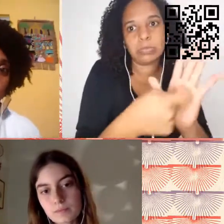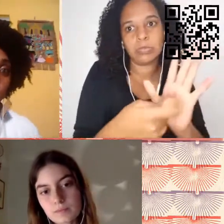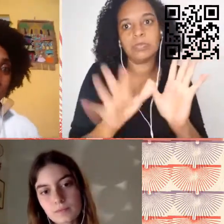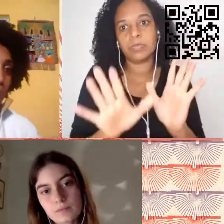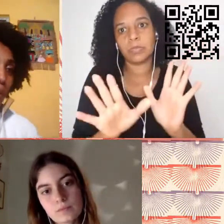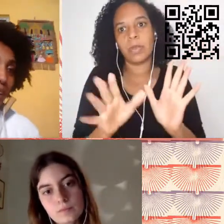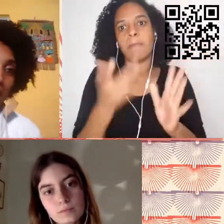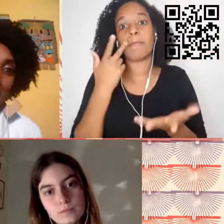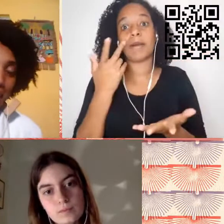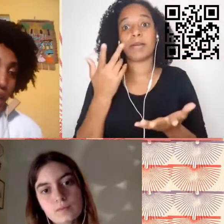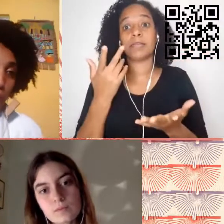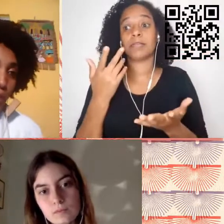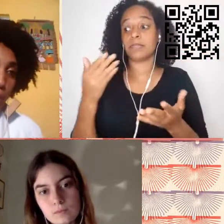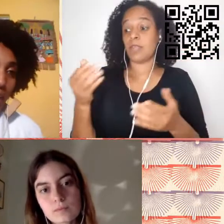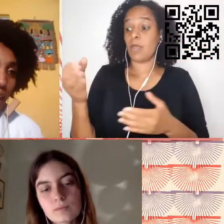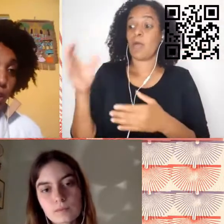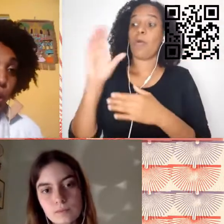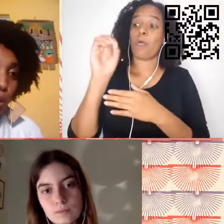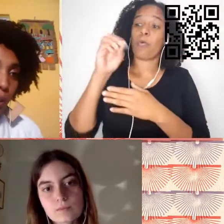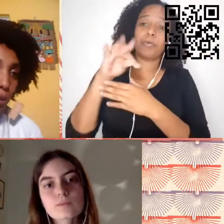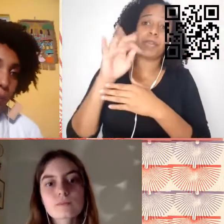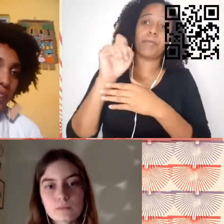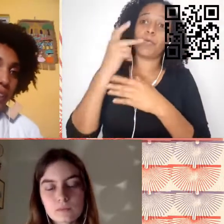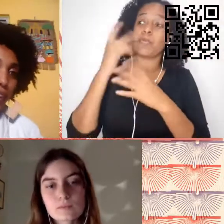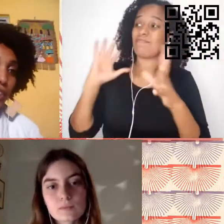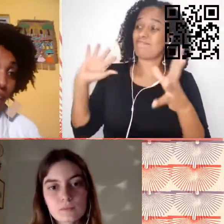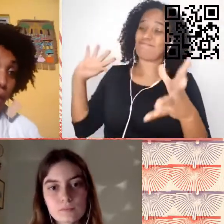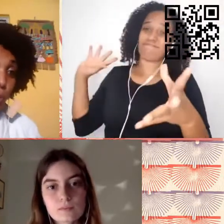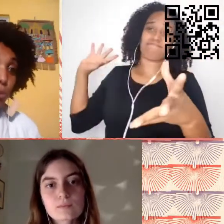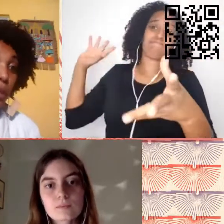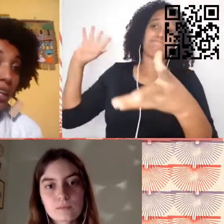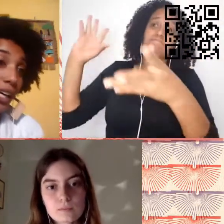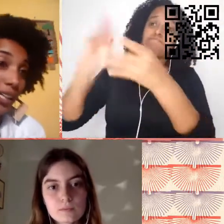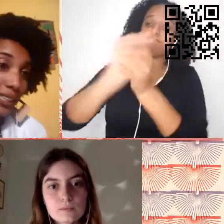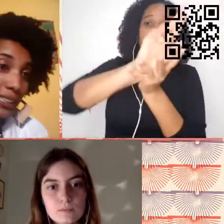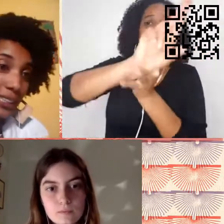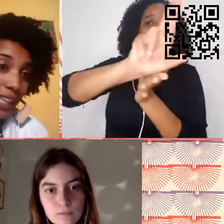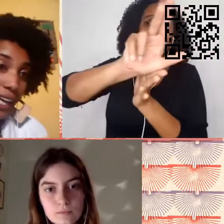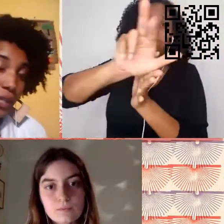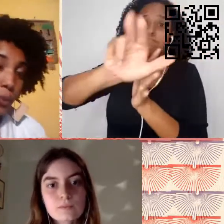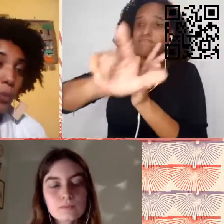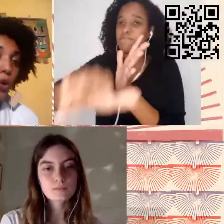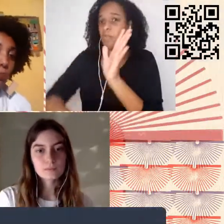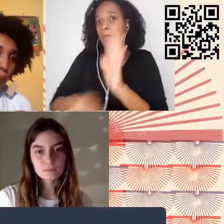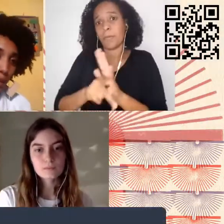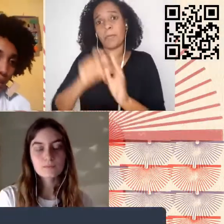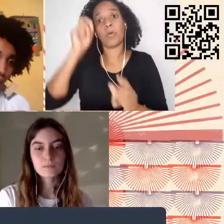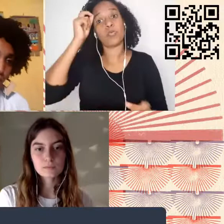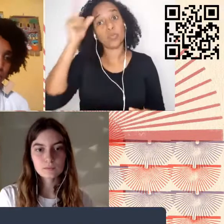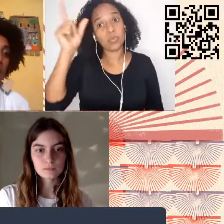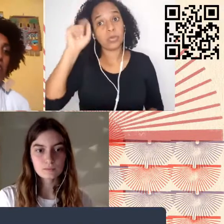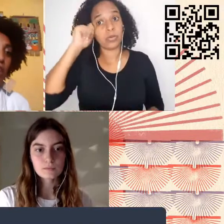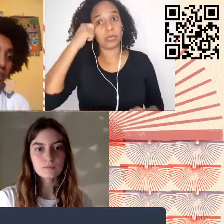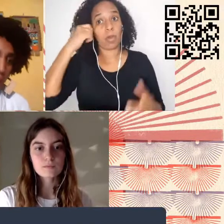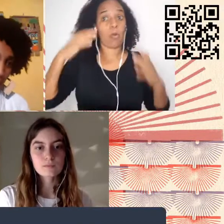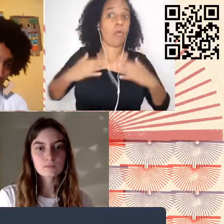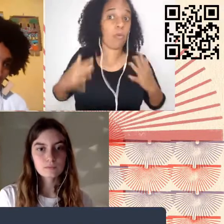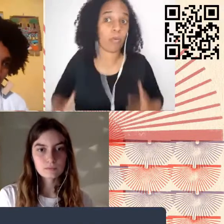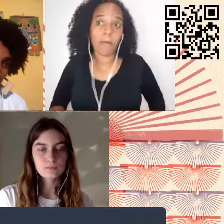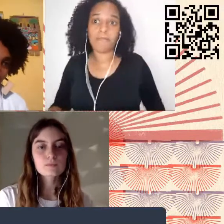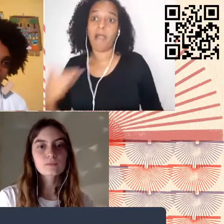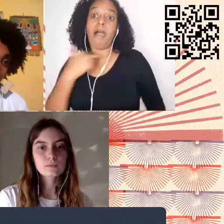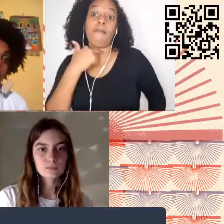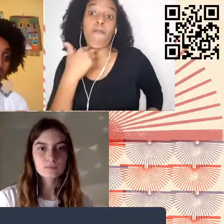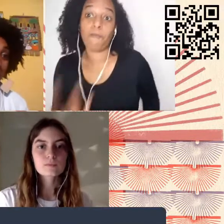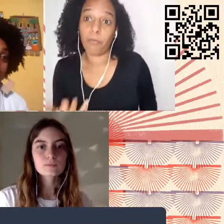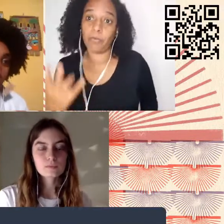negra contemporânea, eu preciso abarcar toda a multiplicidade que é da cultura negra, né? Em que o corpo é presente, de que a voz é